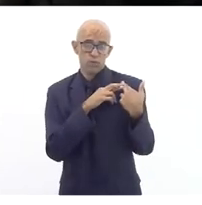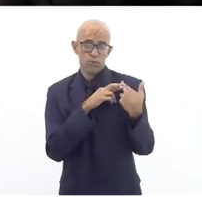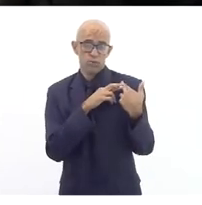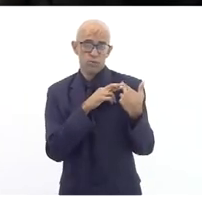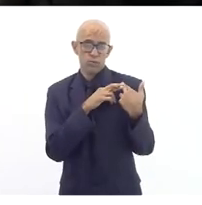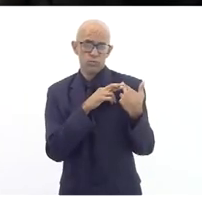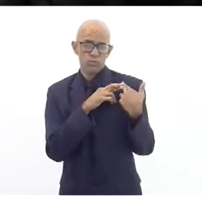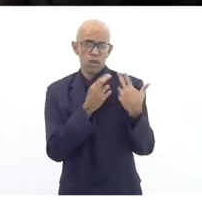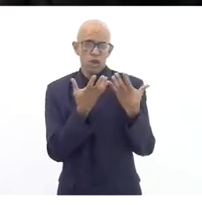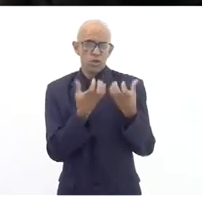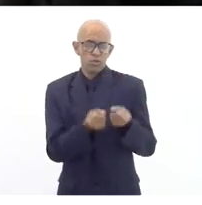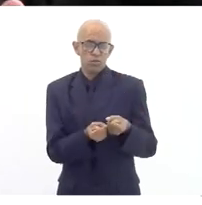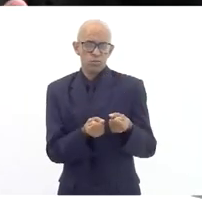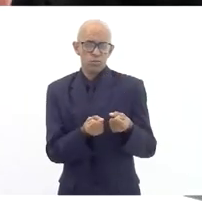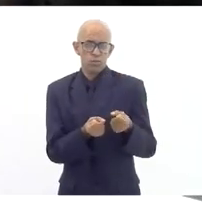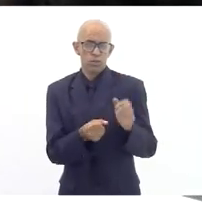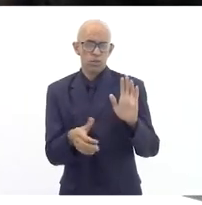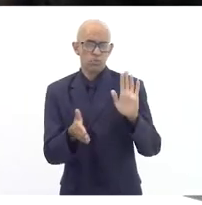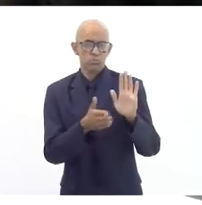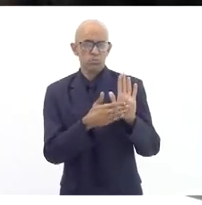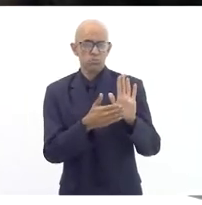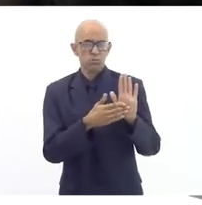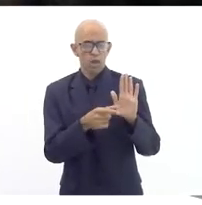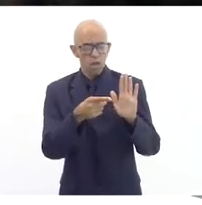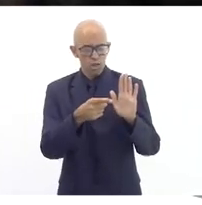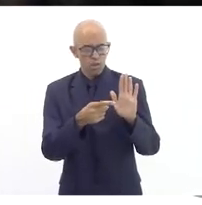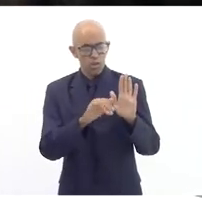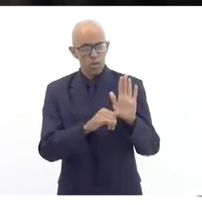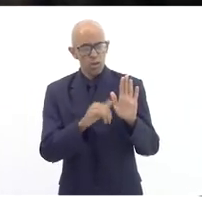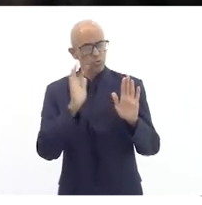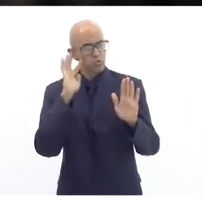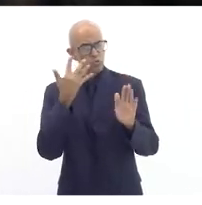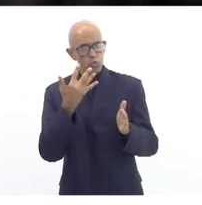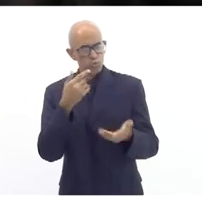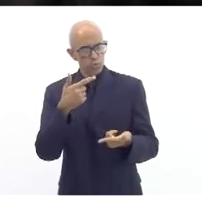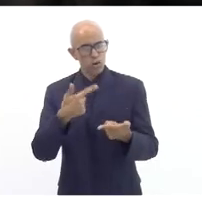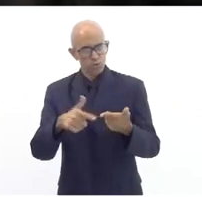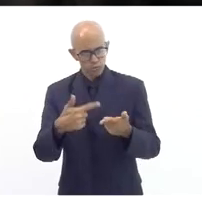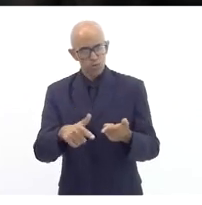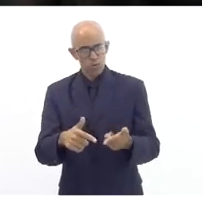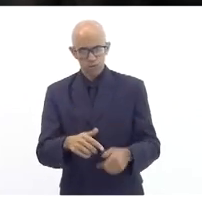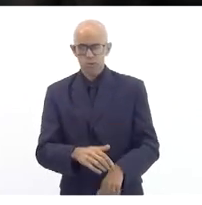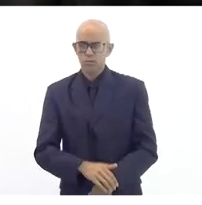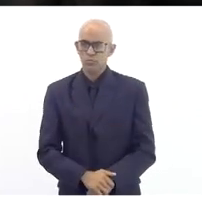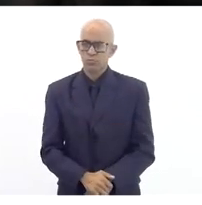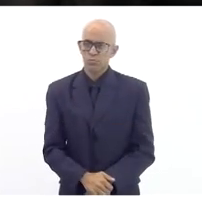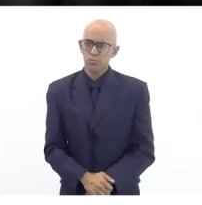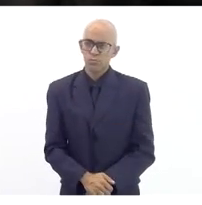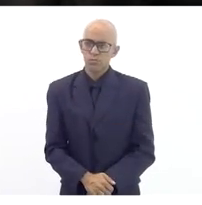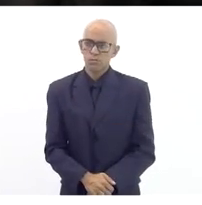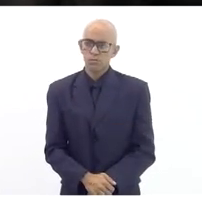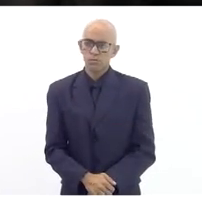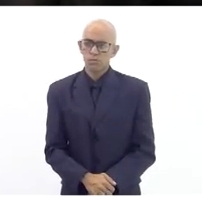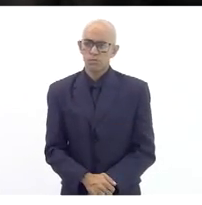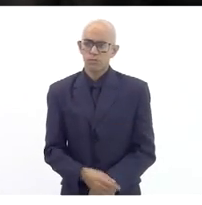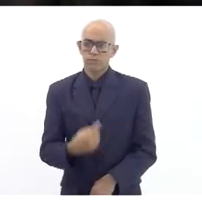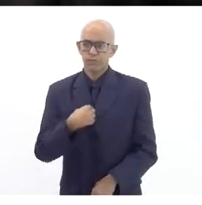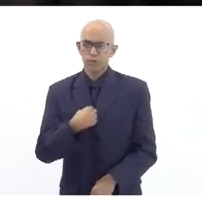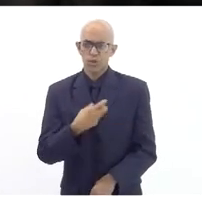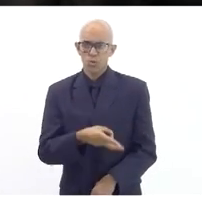se comprometerem em solucionar todas essas questões. Então, fiquei bastante,